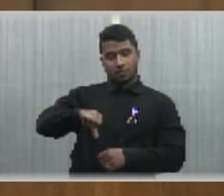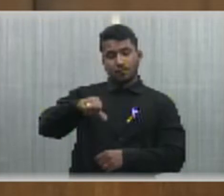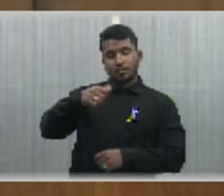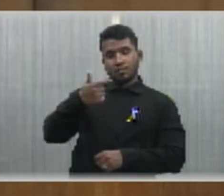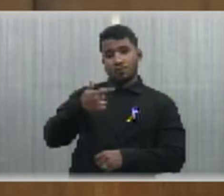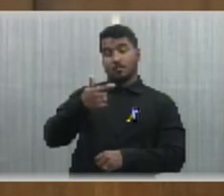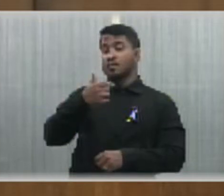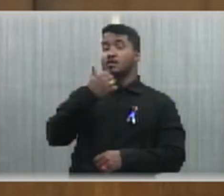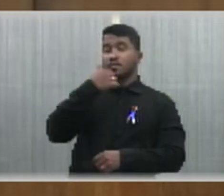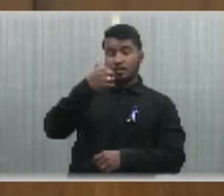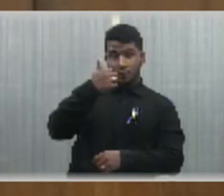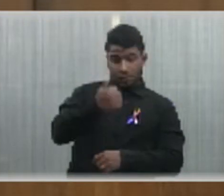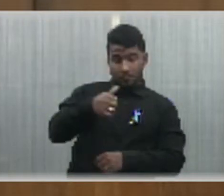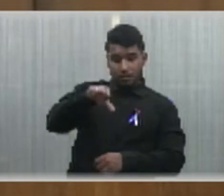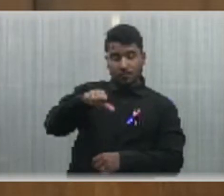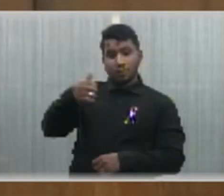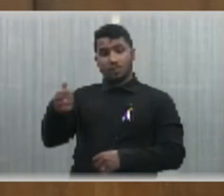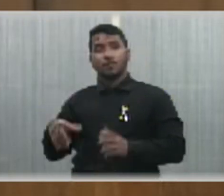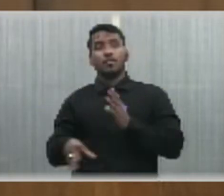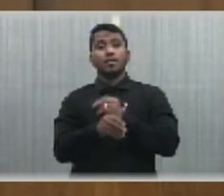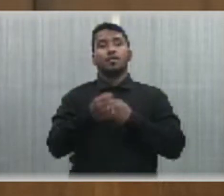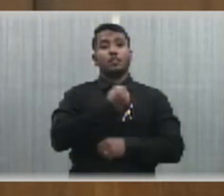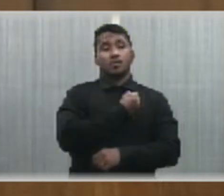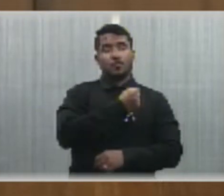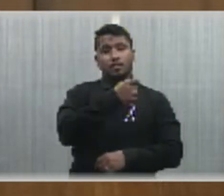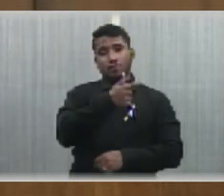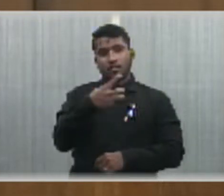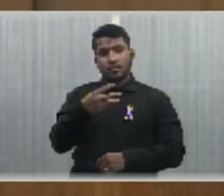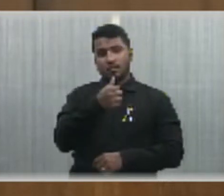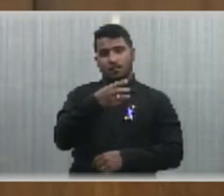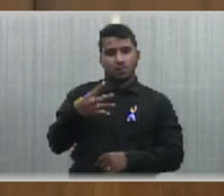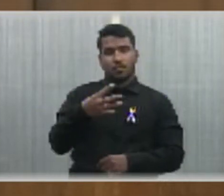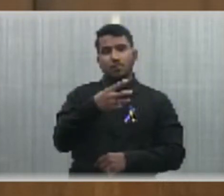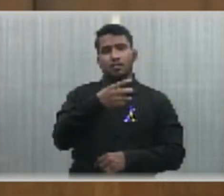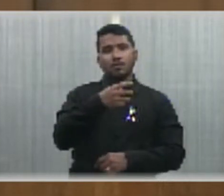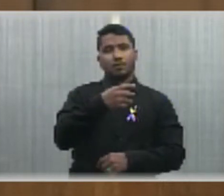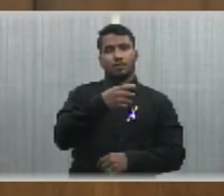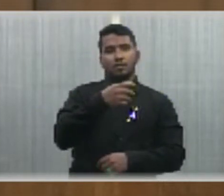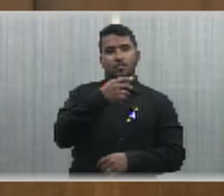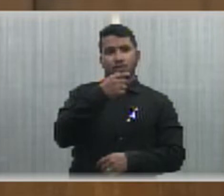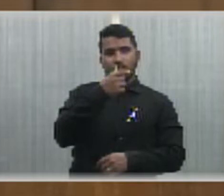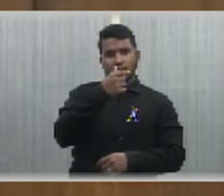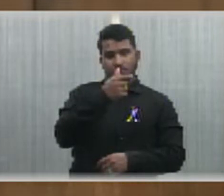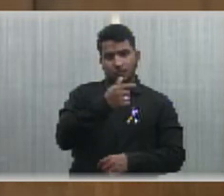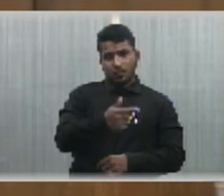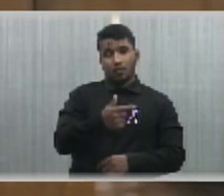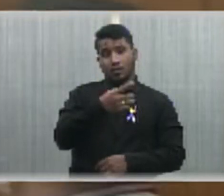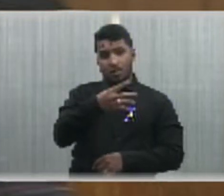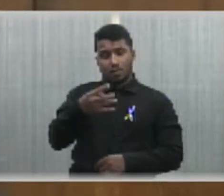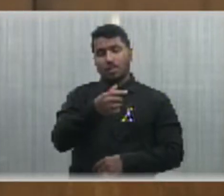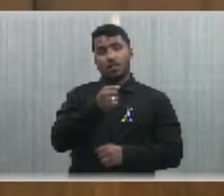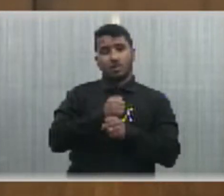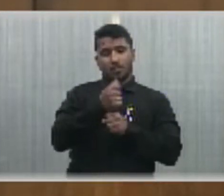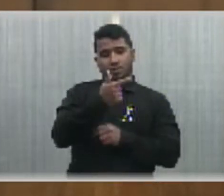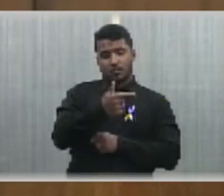1991, com emenda de número 23/2022, 44/2022 do Poder